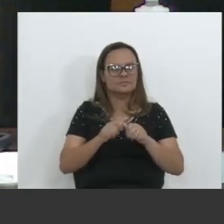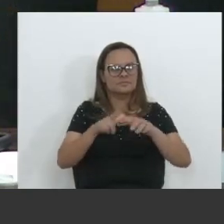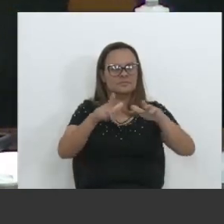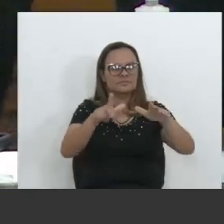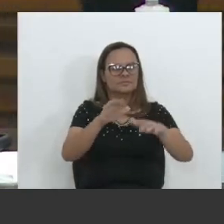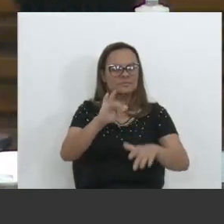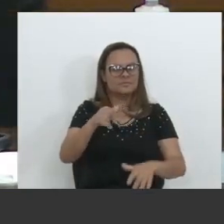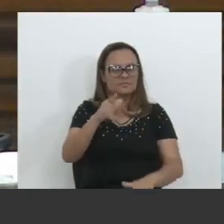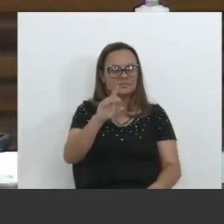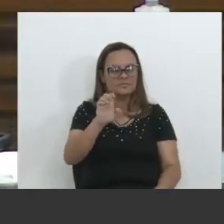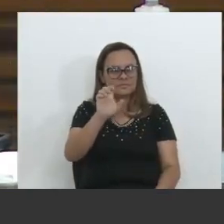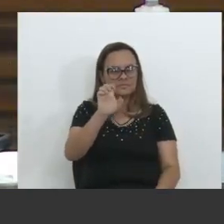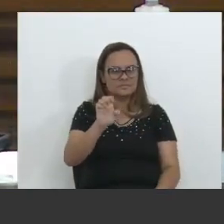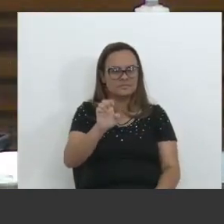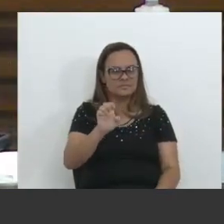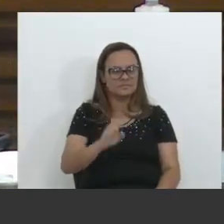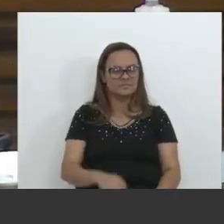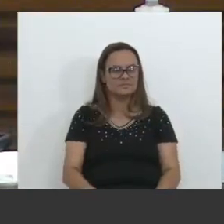Márcio Miranda